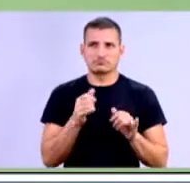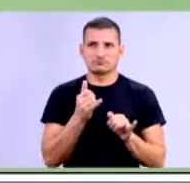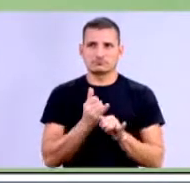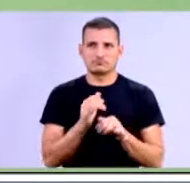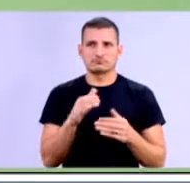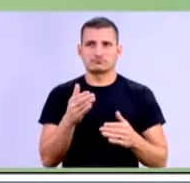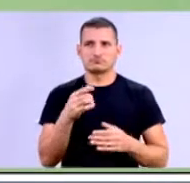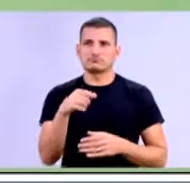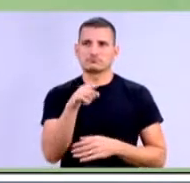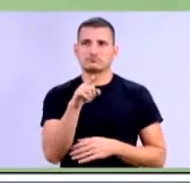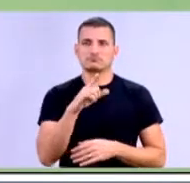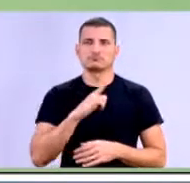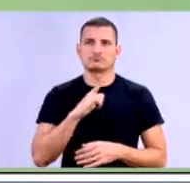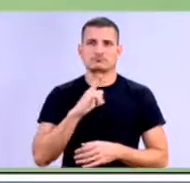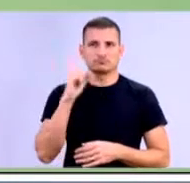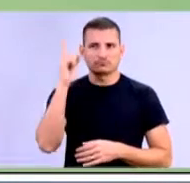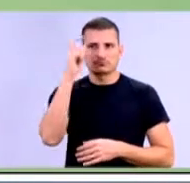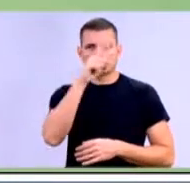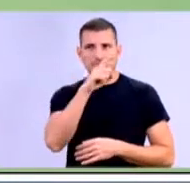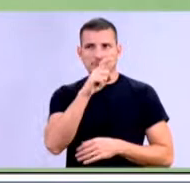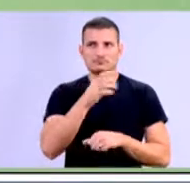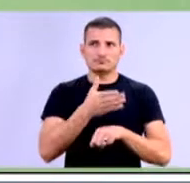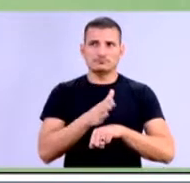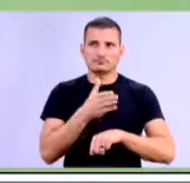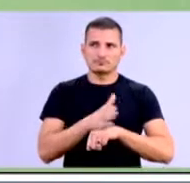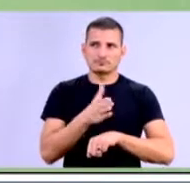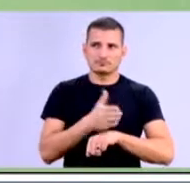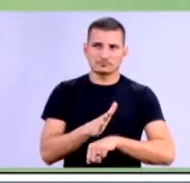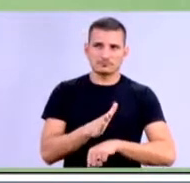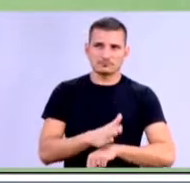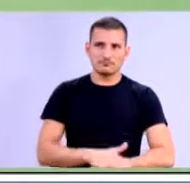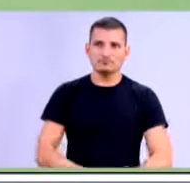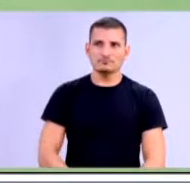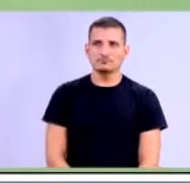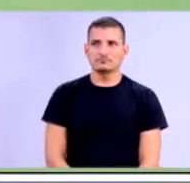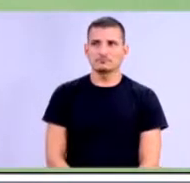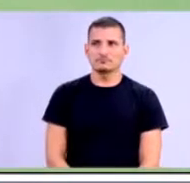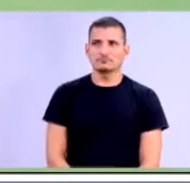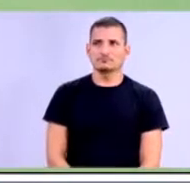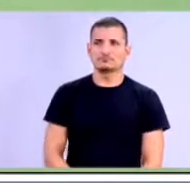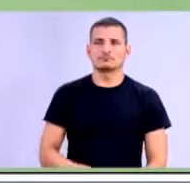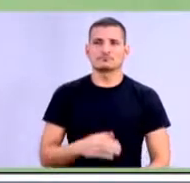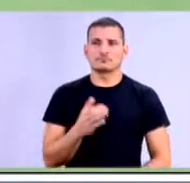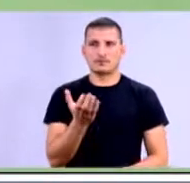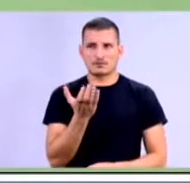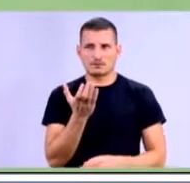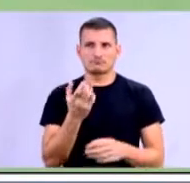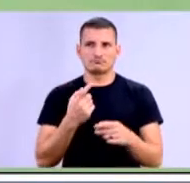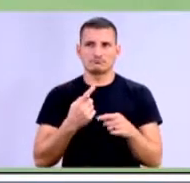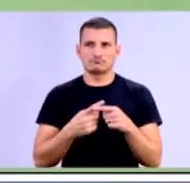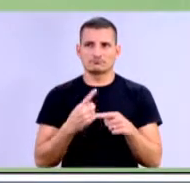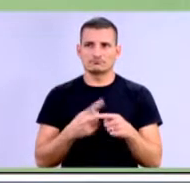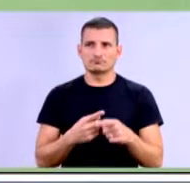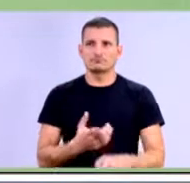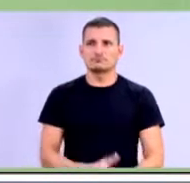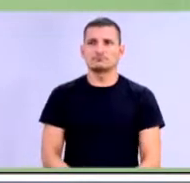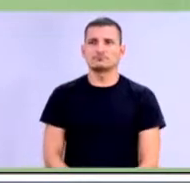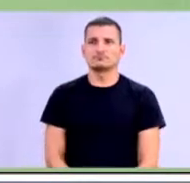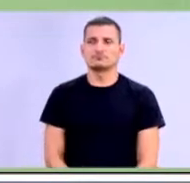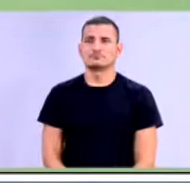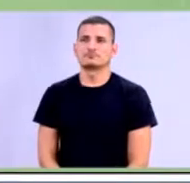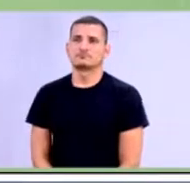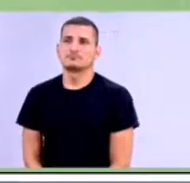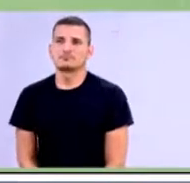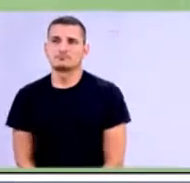desse você tem dificuldade para praticar, mas eu quero saber o porquê? Quem respondeu aí, professora? Quem está